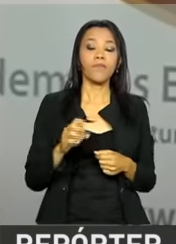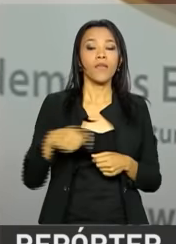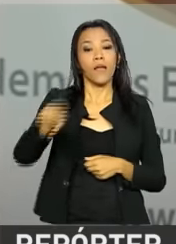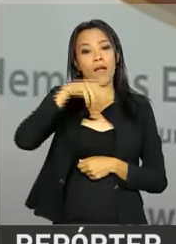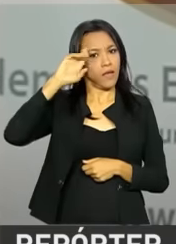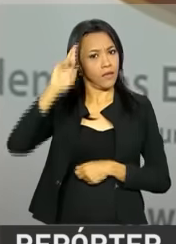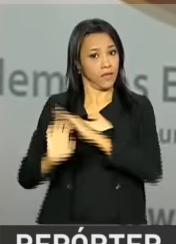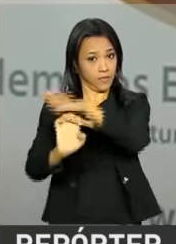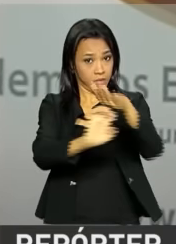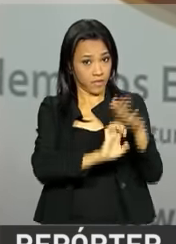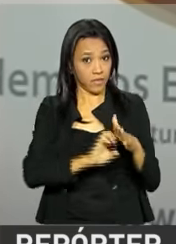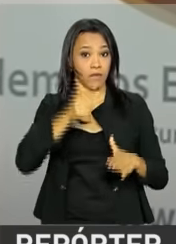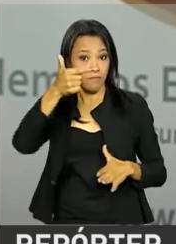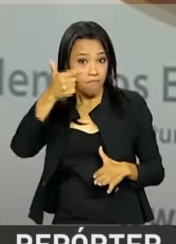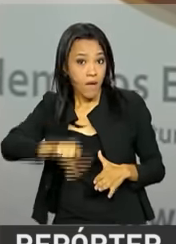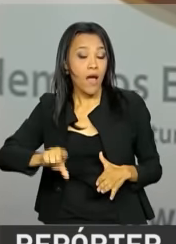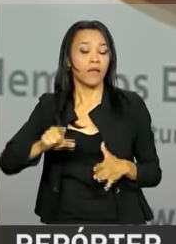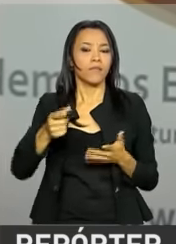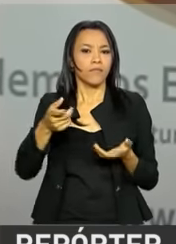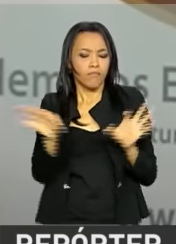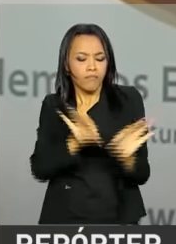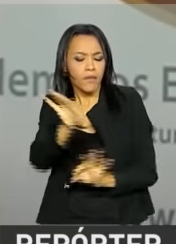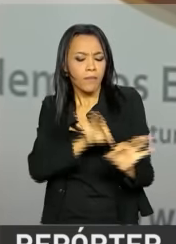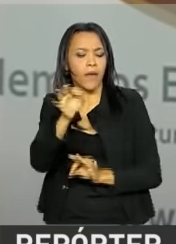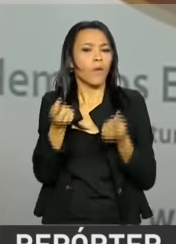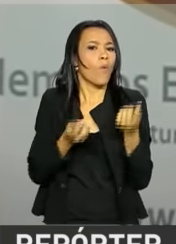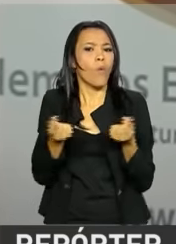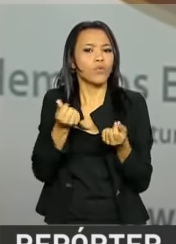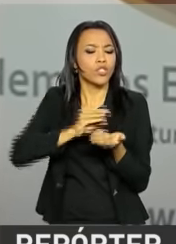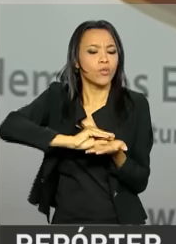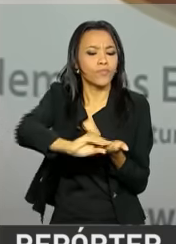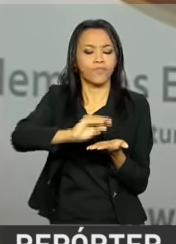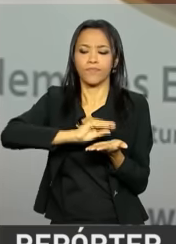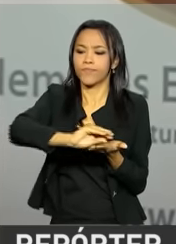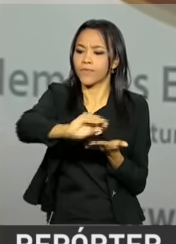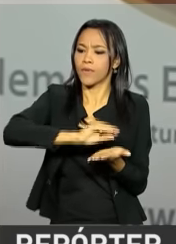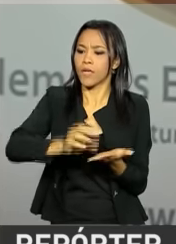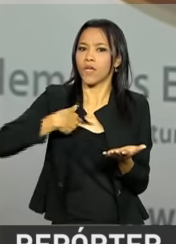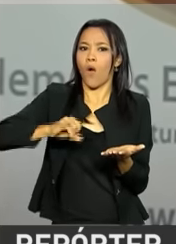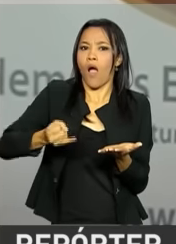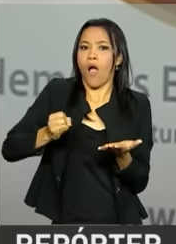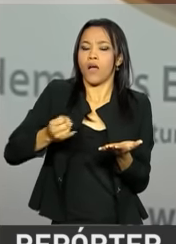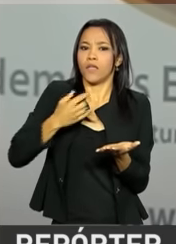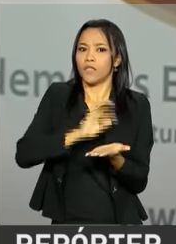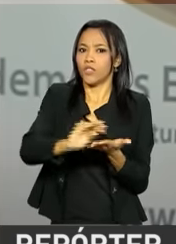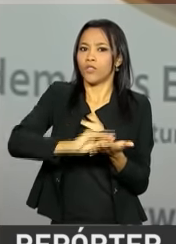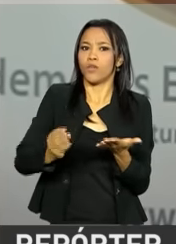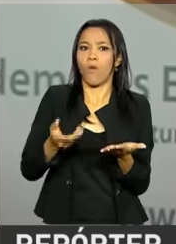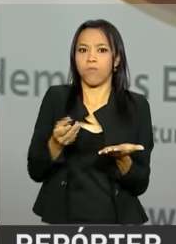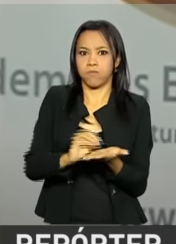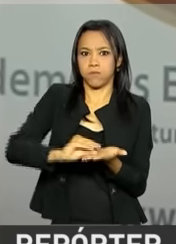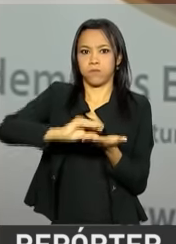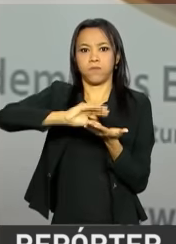condições de produzir a custo menor vai aumentar a margem de lucro dele e ele vai poder pensar